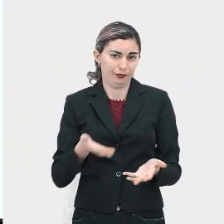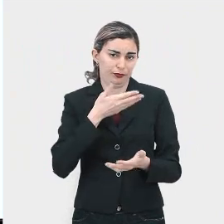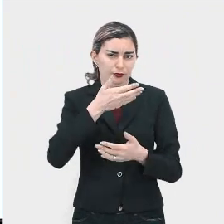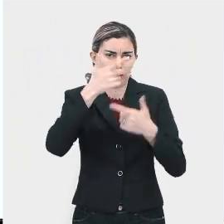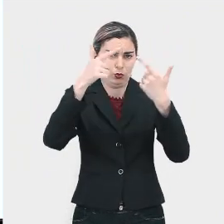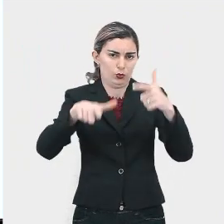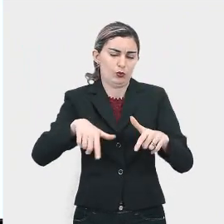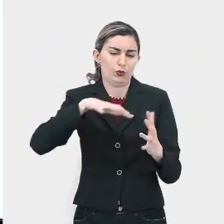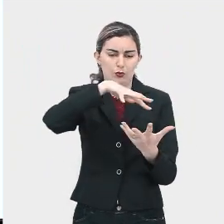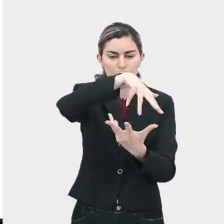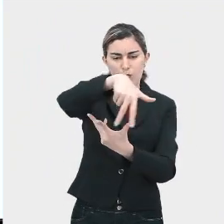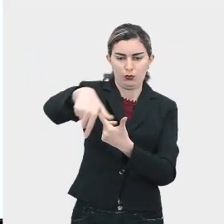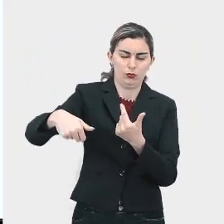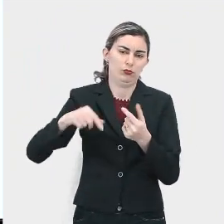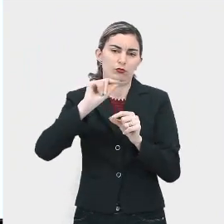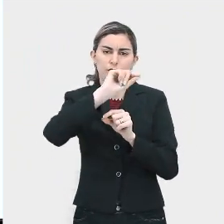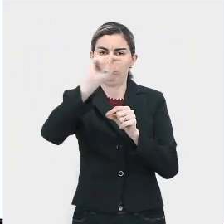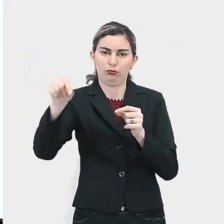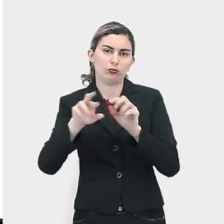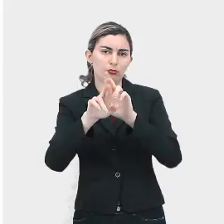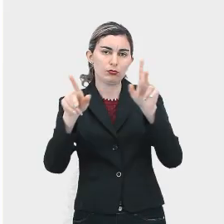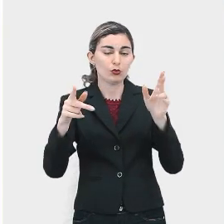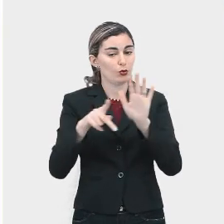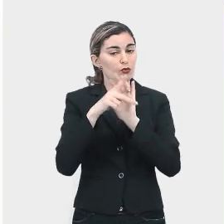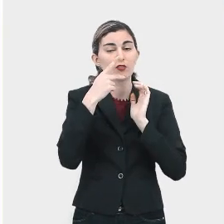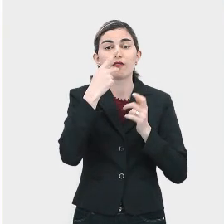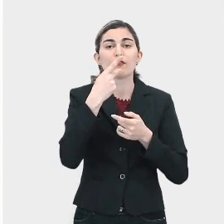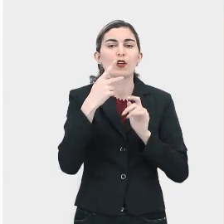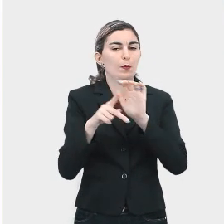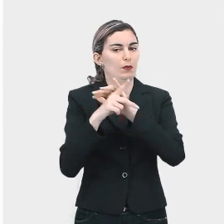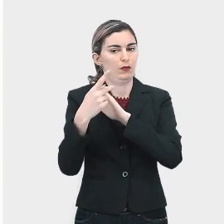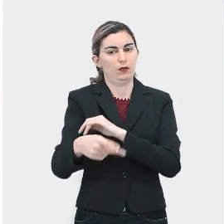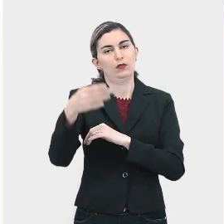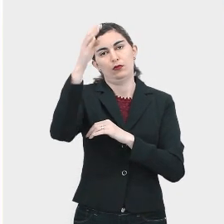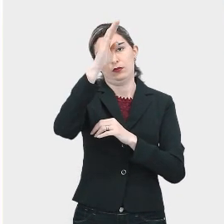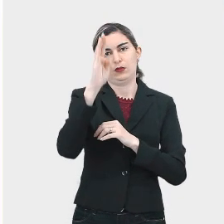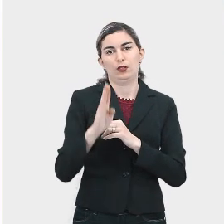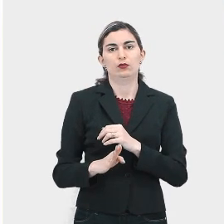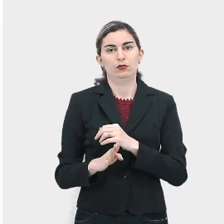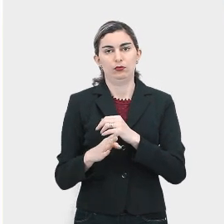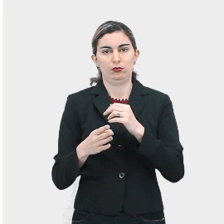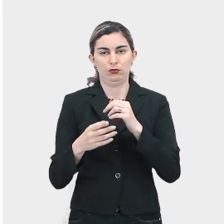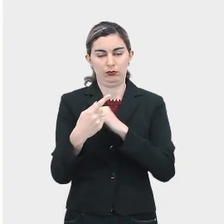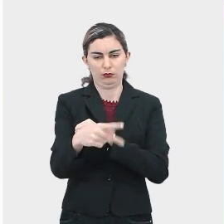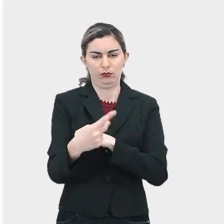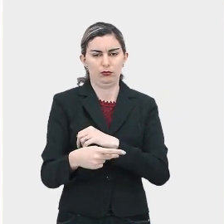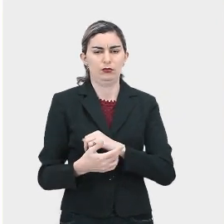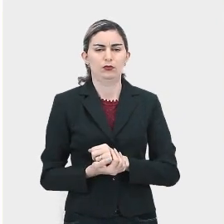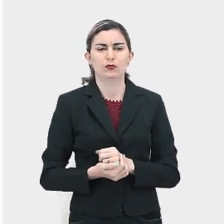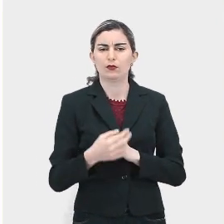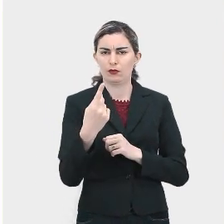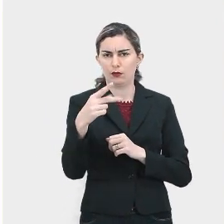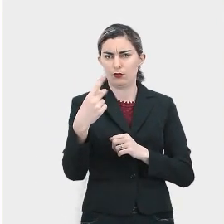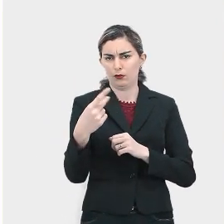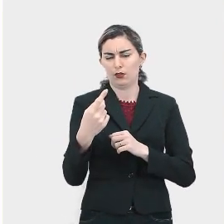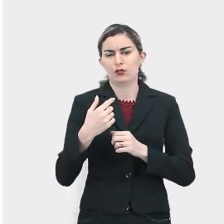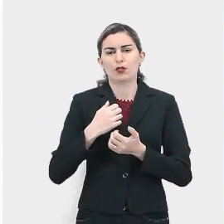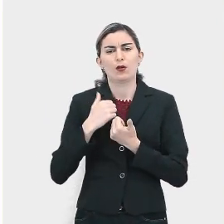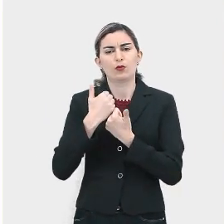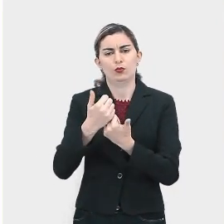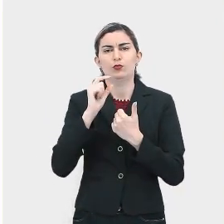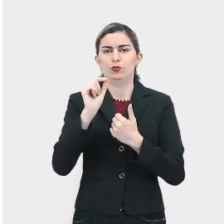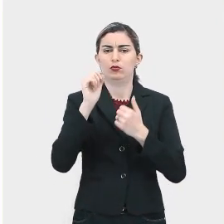falando especificamente do Brasil, tá? Esses foguetes se apoiam numa narração que é o nascimento do